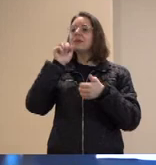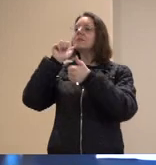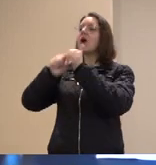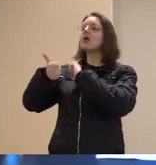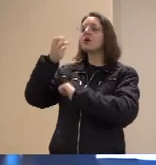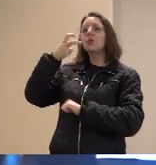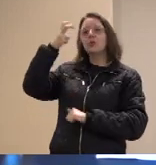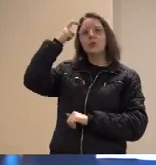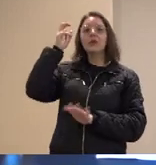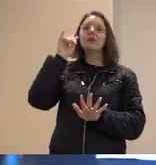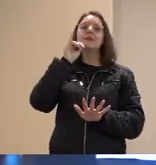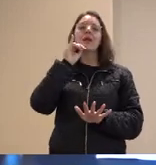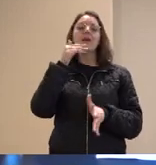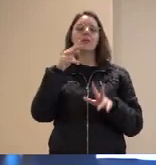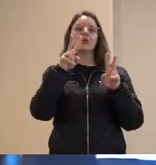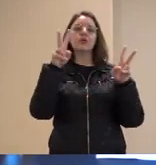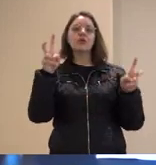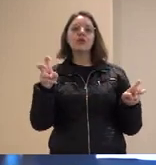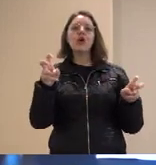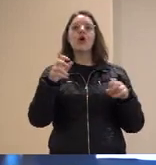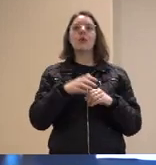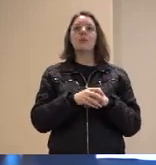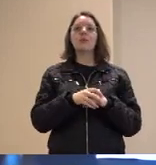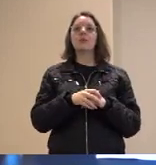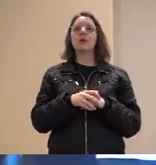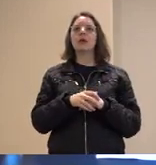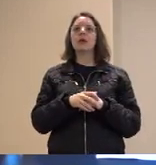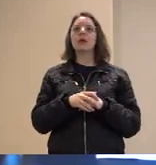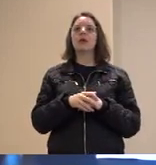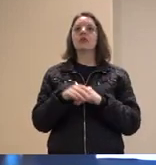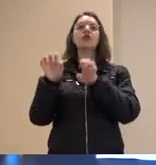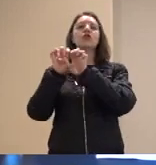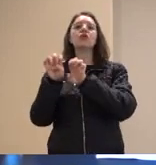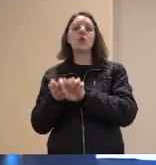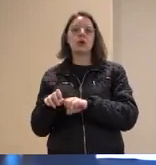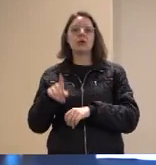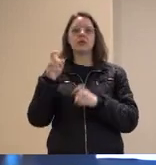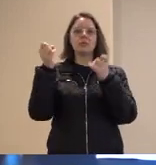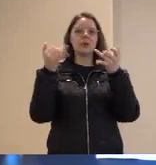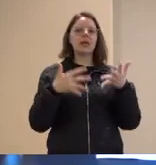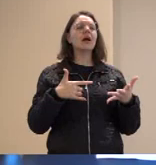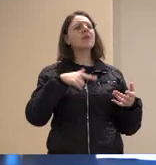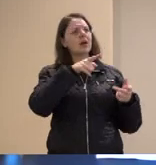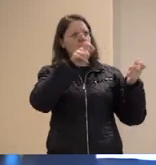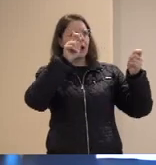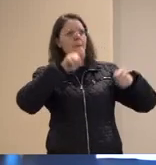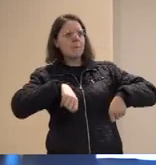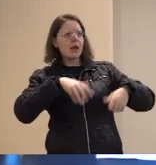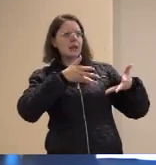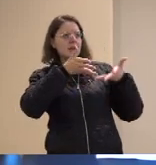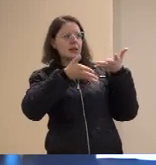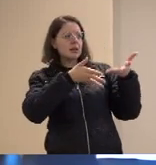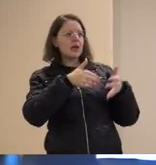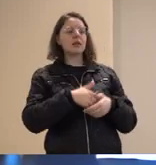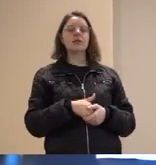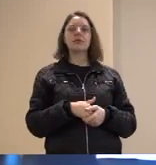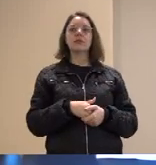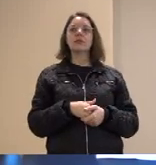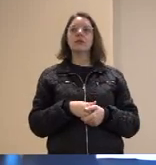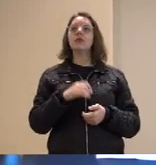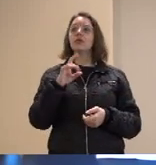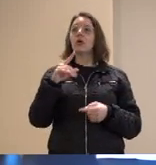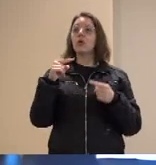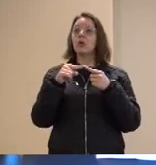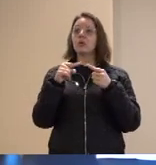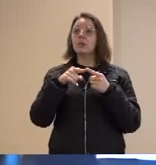exemplo. Em relação ao porte e estrutura, está escrito capacidade de atendimento. Não tem a ver só com um